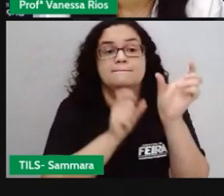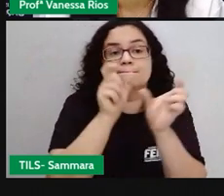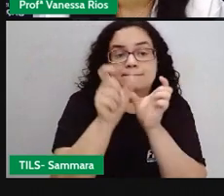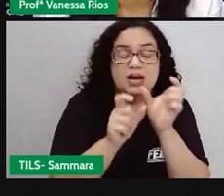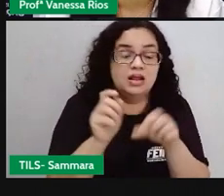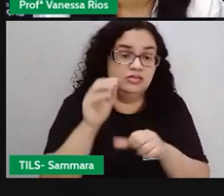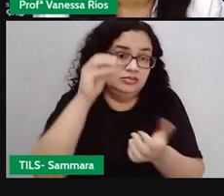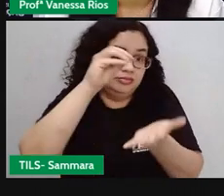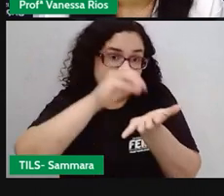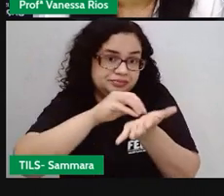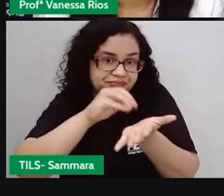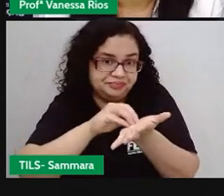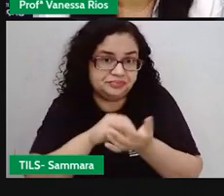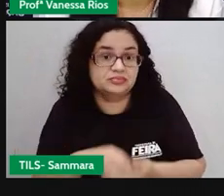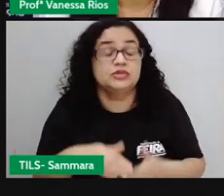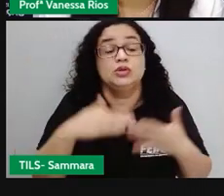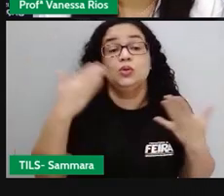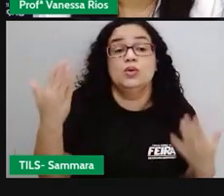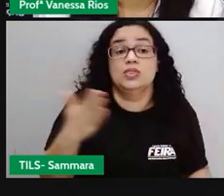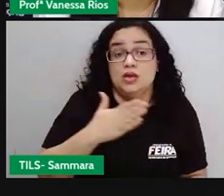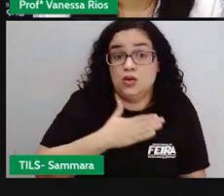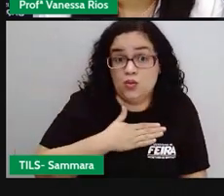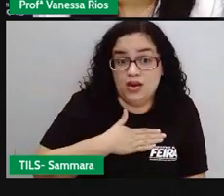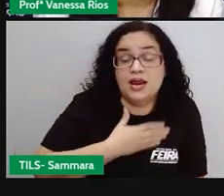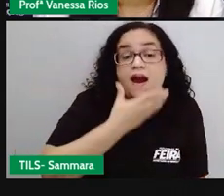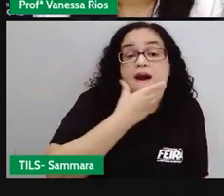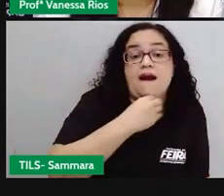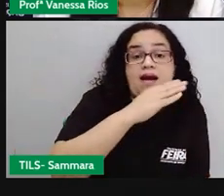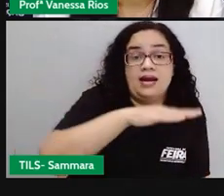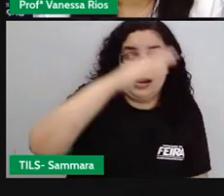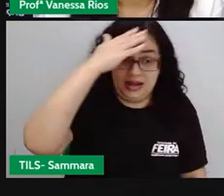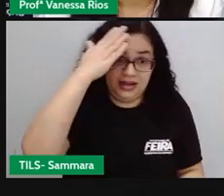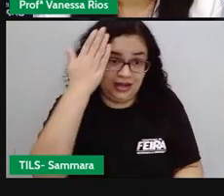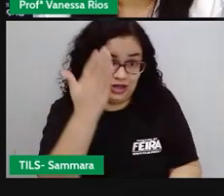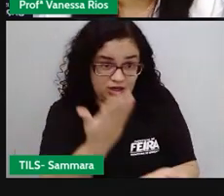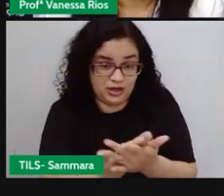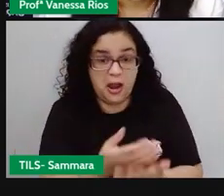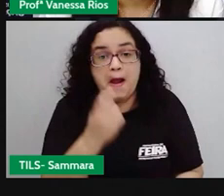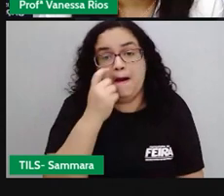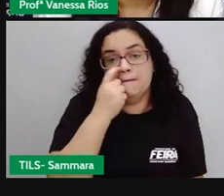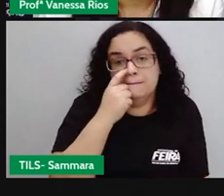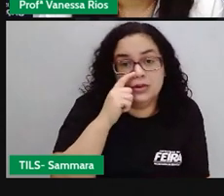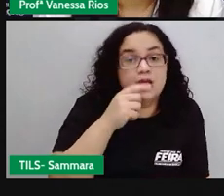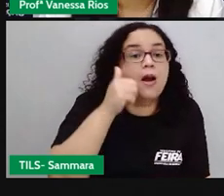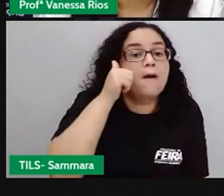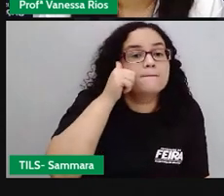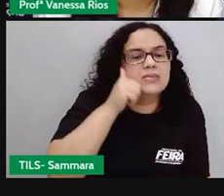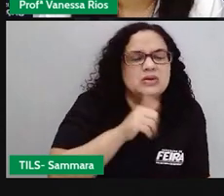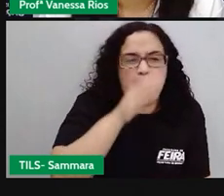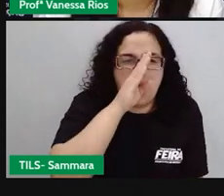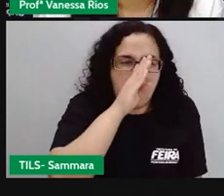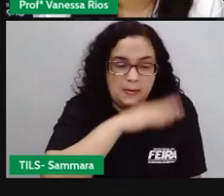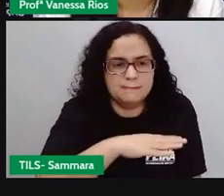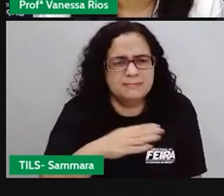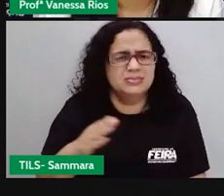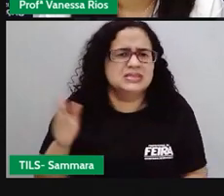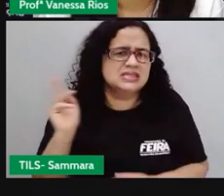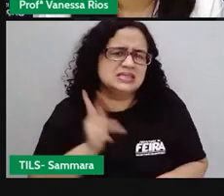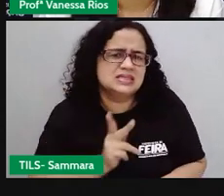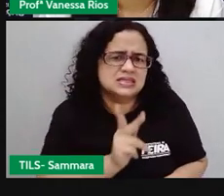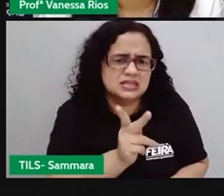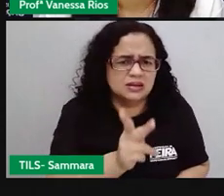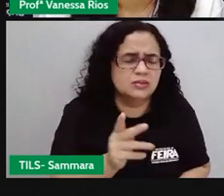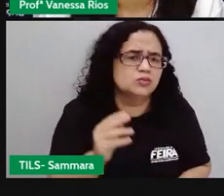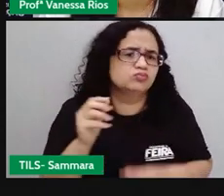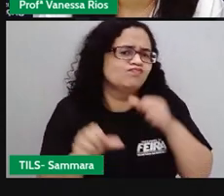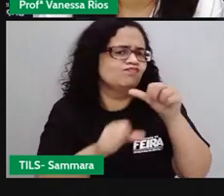palavras acrescentadas. Quando eu era garoto, acreditava em bruxas, mulheres malvadas que passavam o